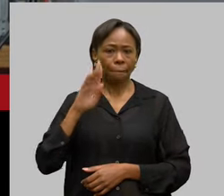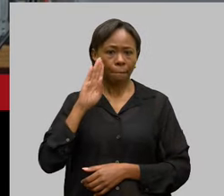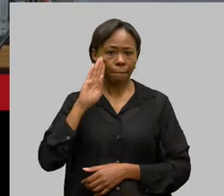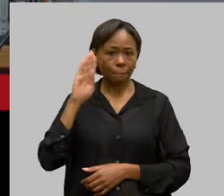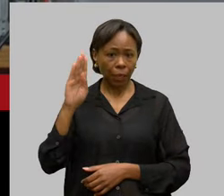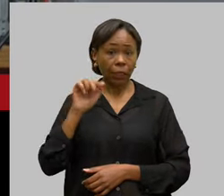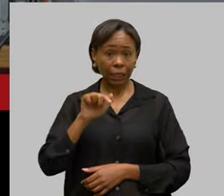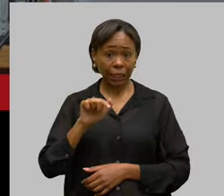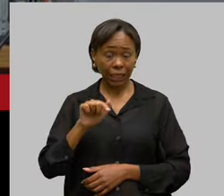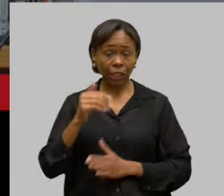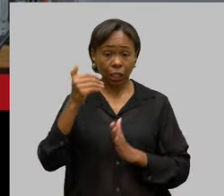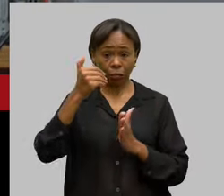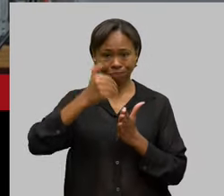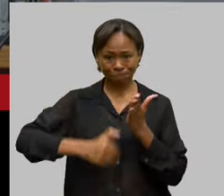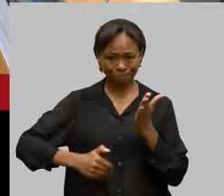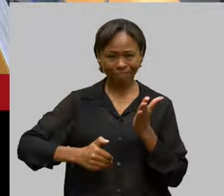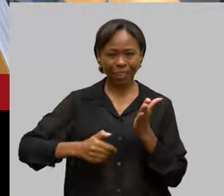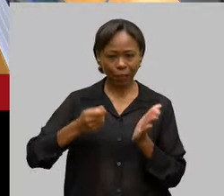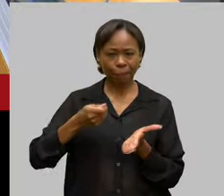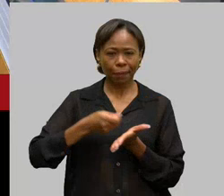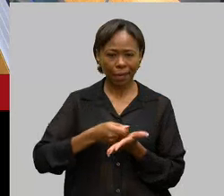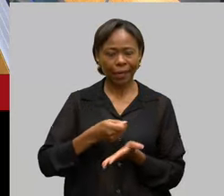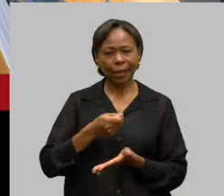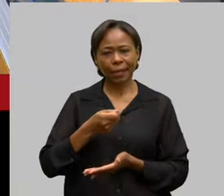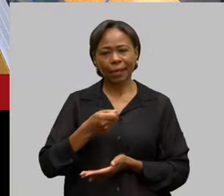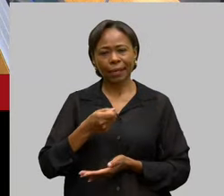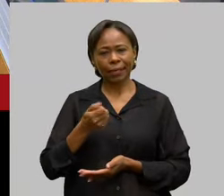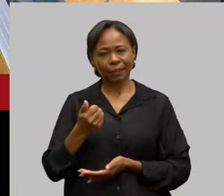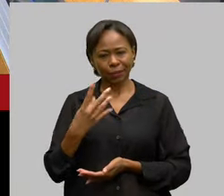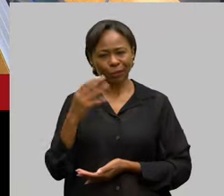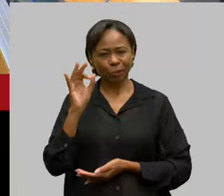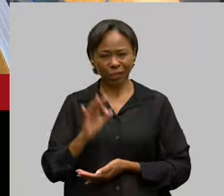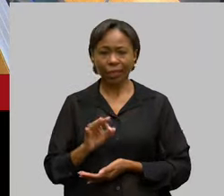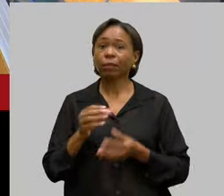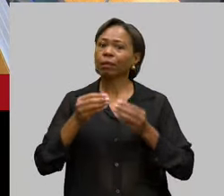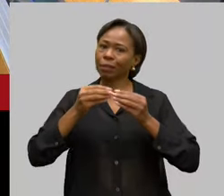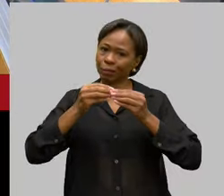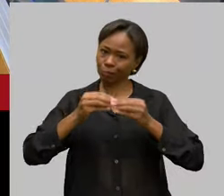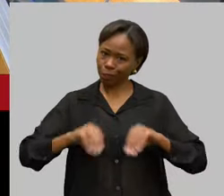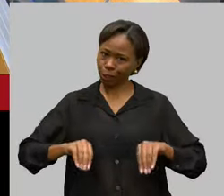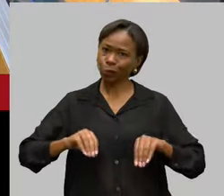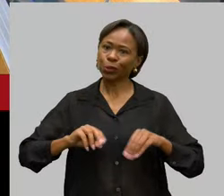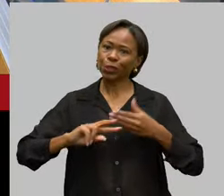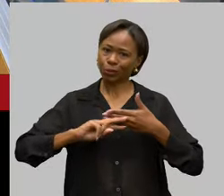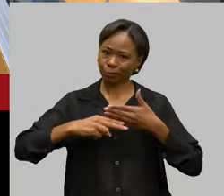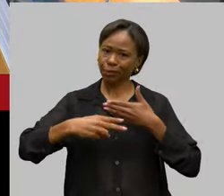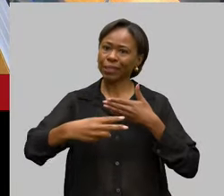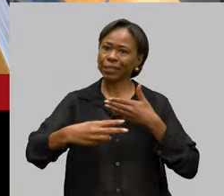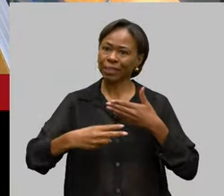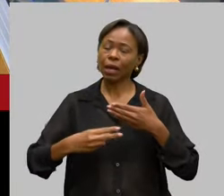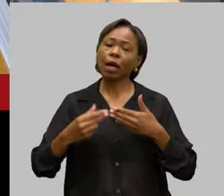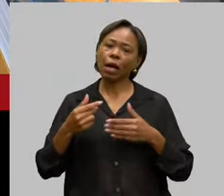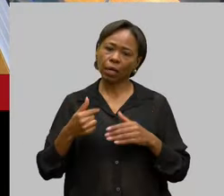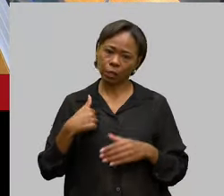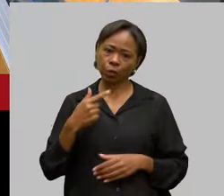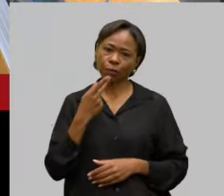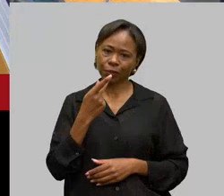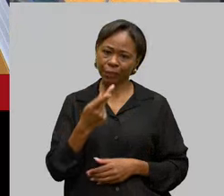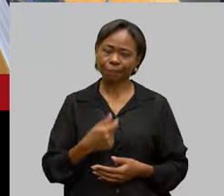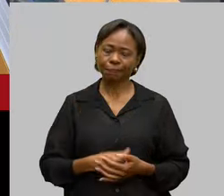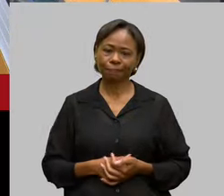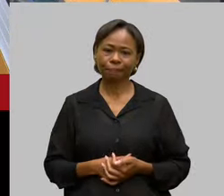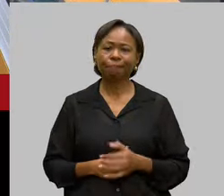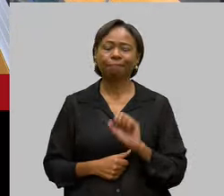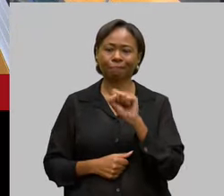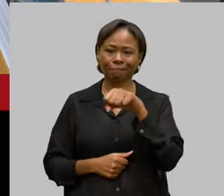taxados né houve um prejuízo dos aposentados nesse nesse sentido que eu até eu exemplifiquei na hora ali sim sim